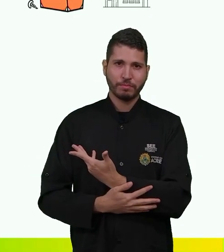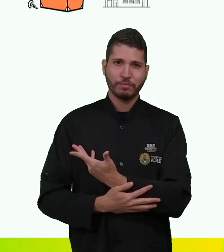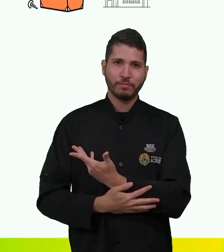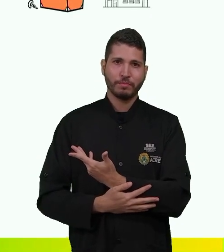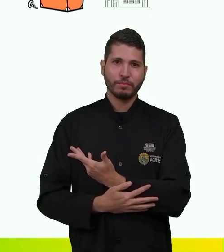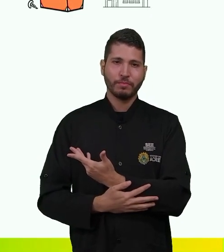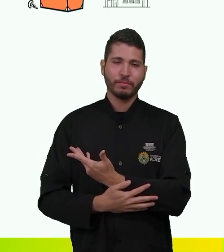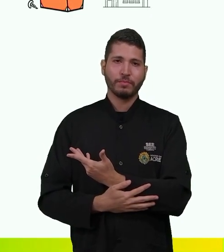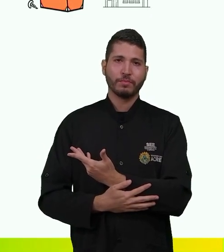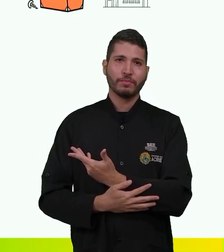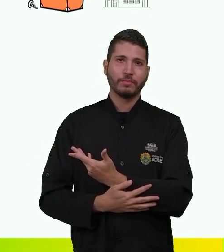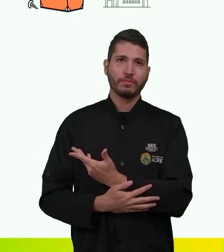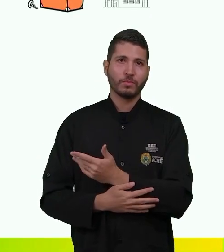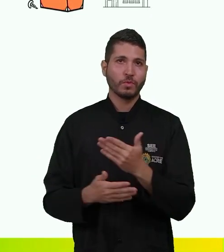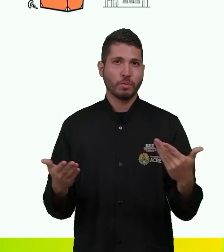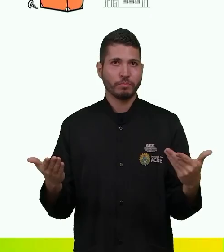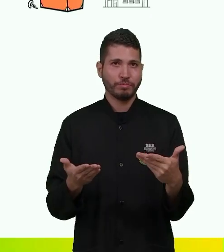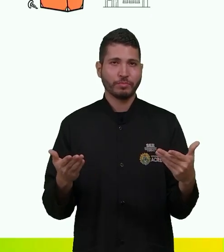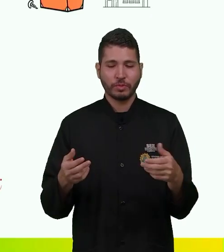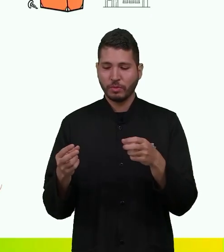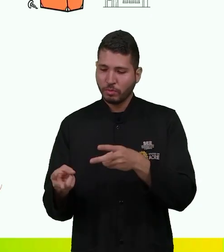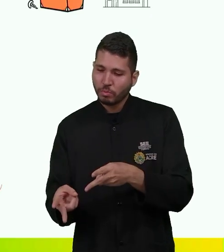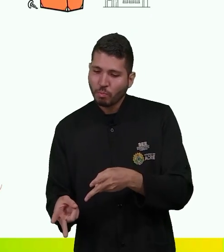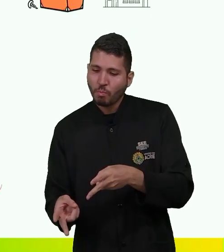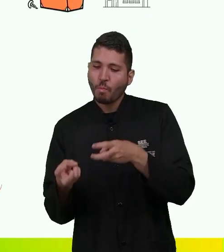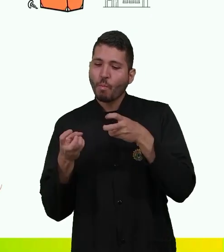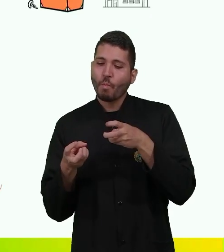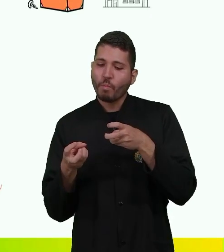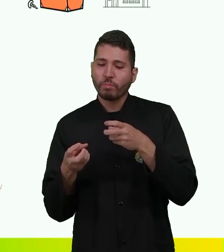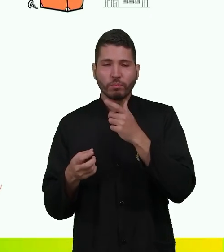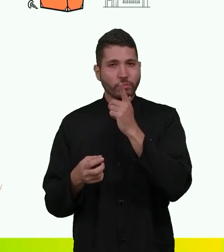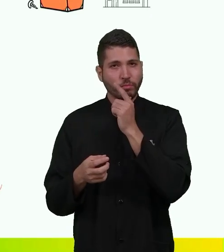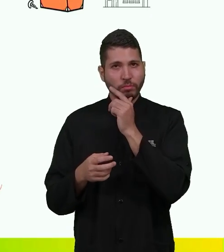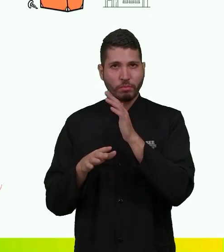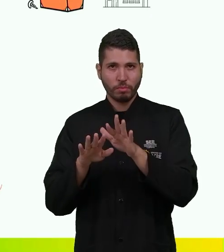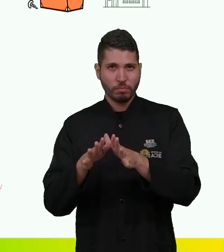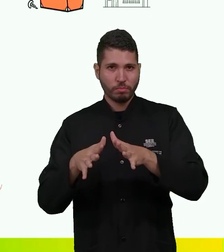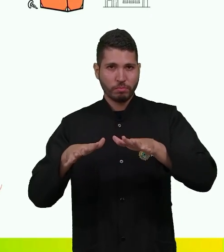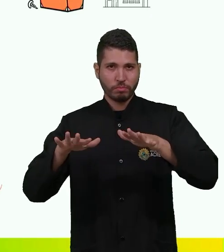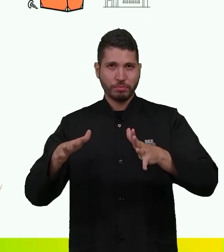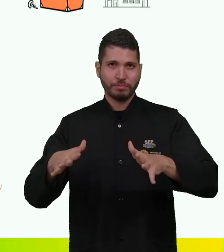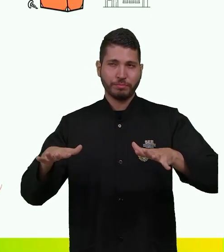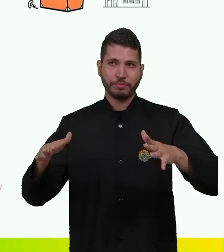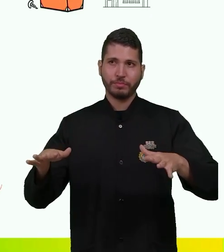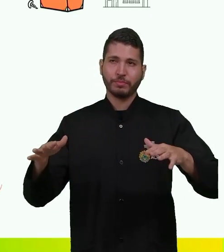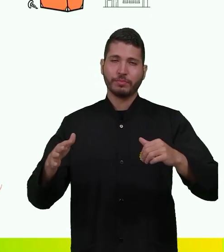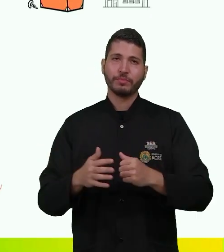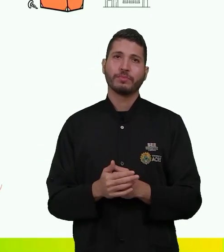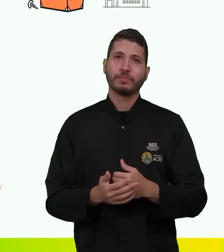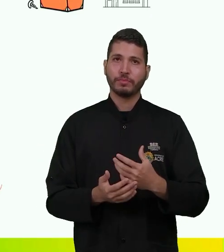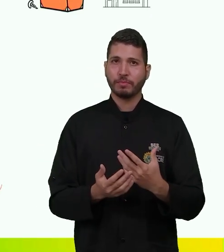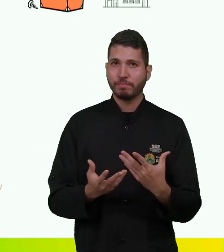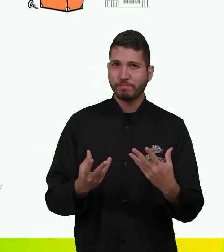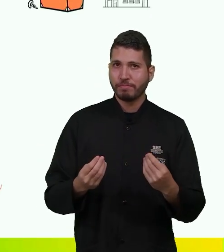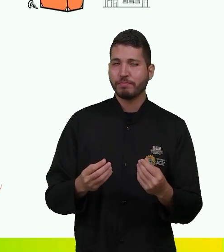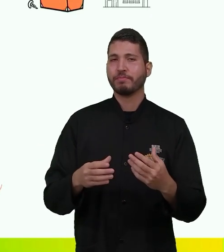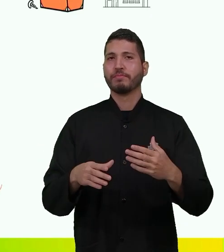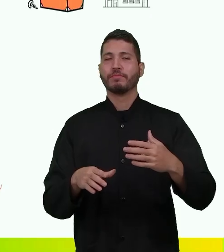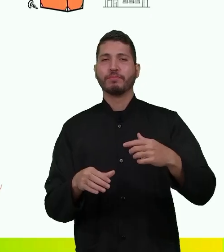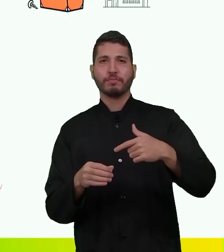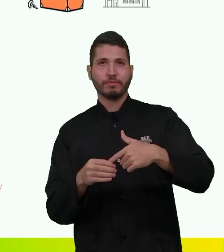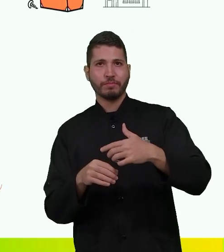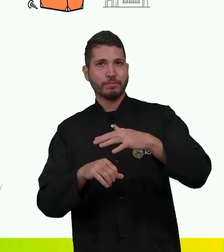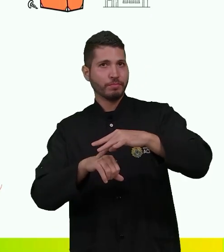são extraídos no mar, onde tem petróleo, pré-sal principalmente, uma camada onde é rica em petróleo, as plataformas